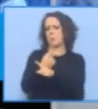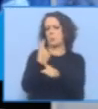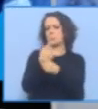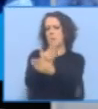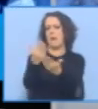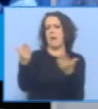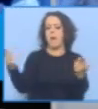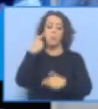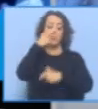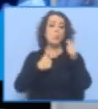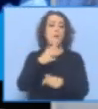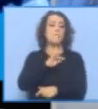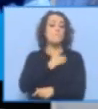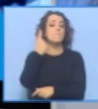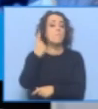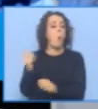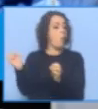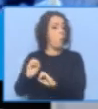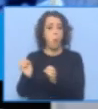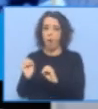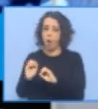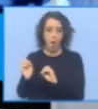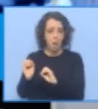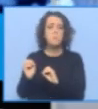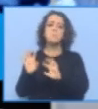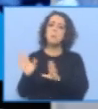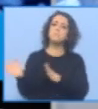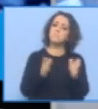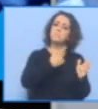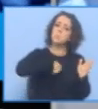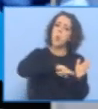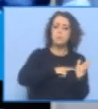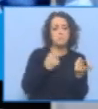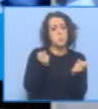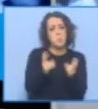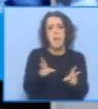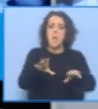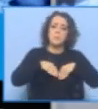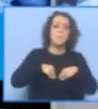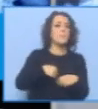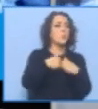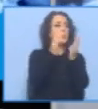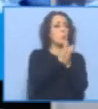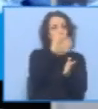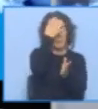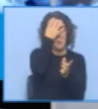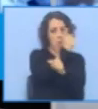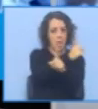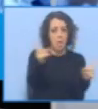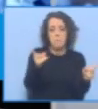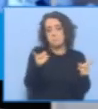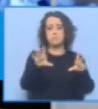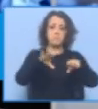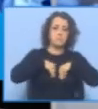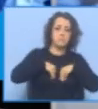que não têm fé, e também facilmente nos acomodamos àquilo que é o que todos dizem, o que todos falam, a opinião